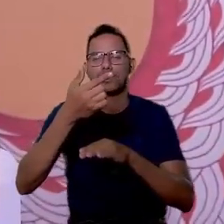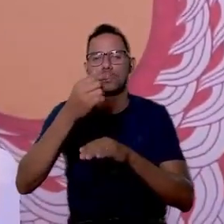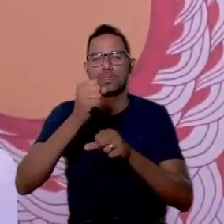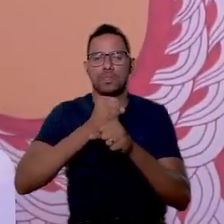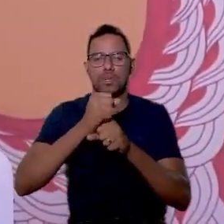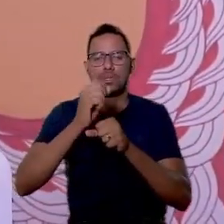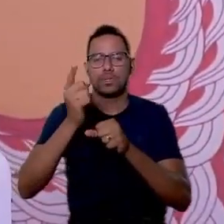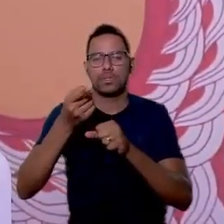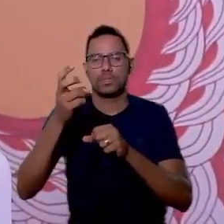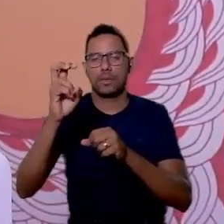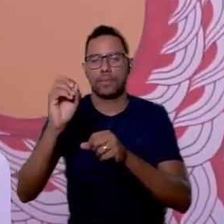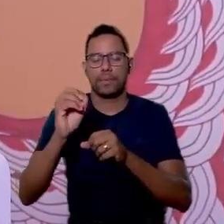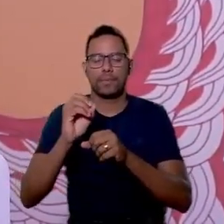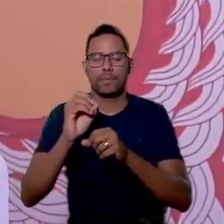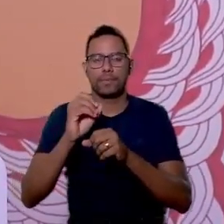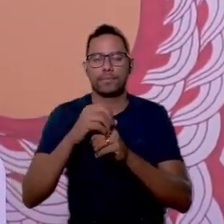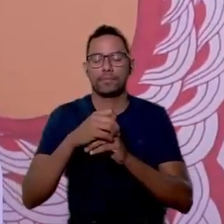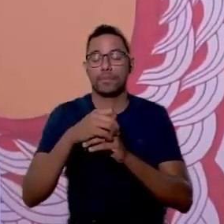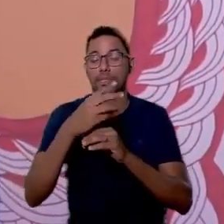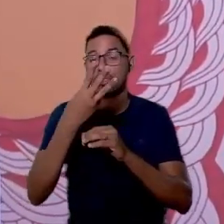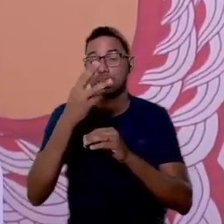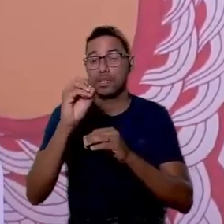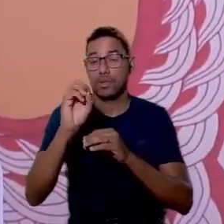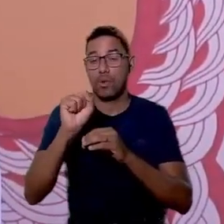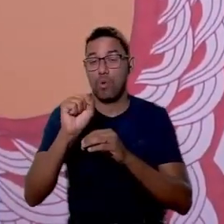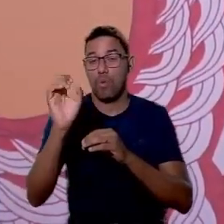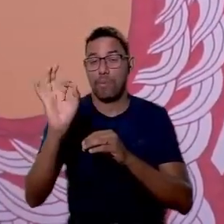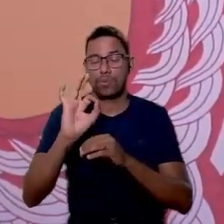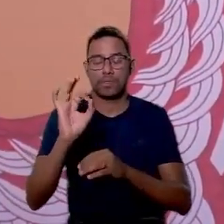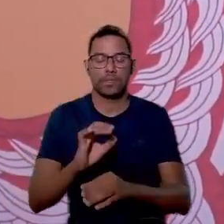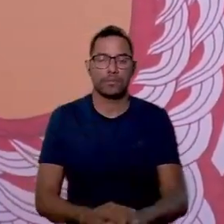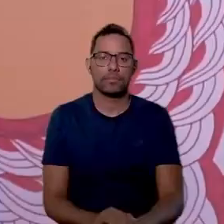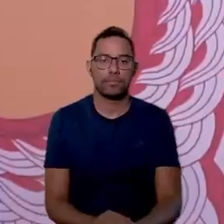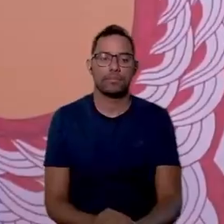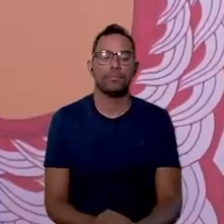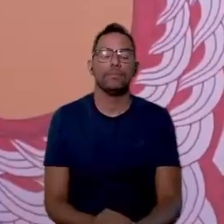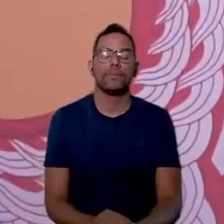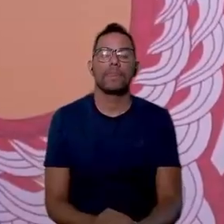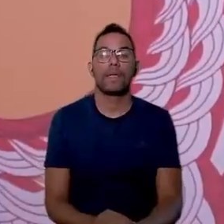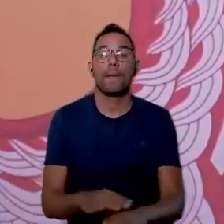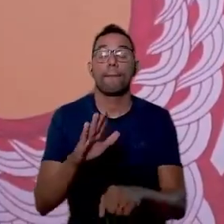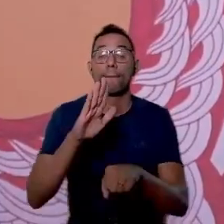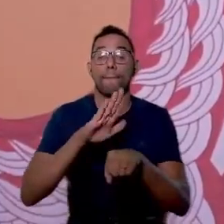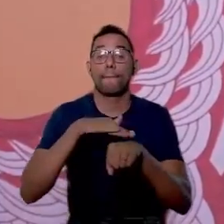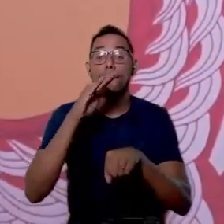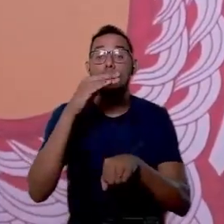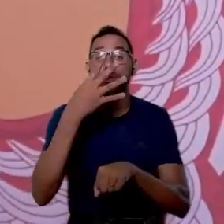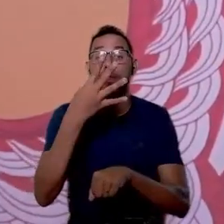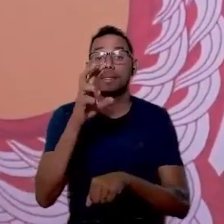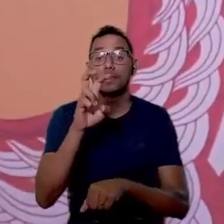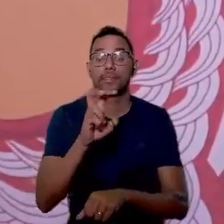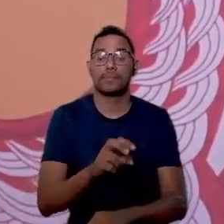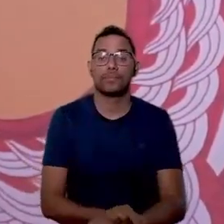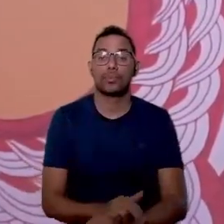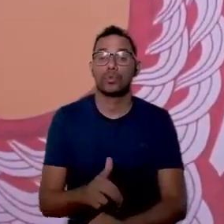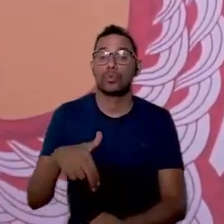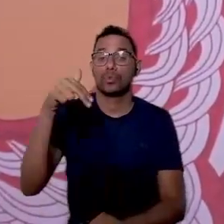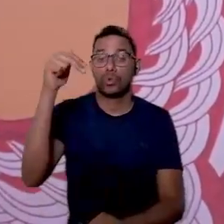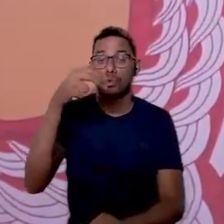30%, 38%, né? A média nacional foi mais de 45%, mas no Norte